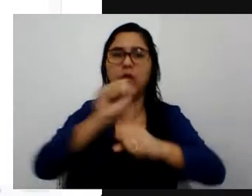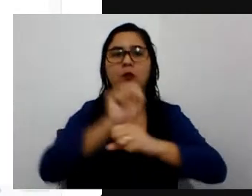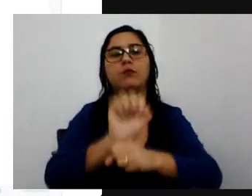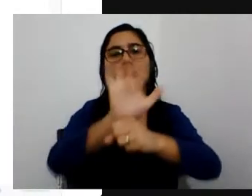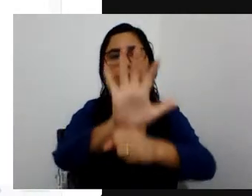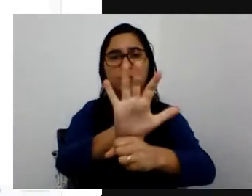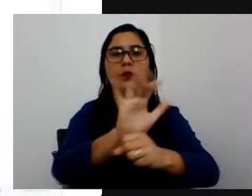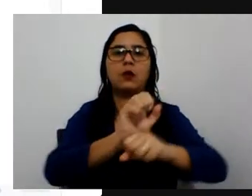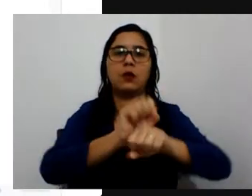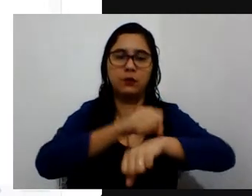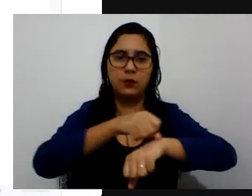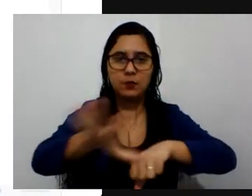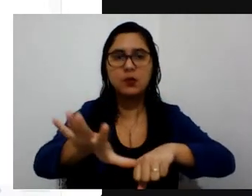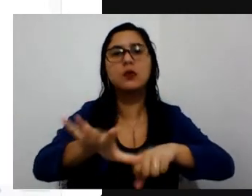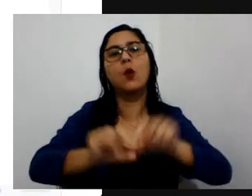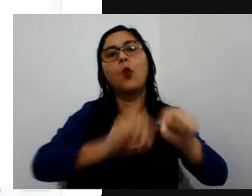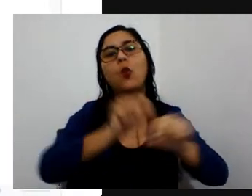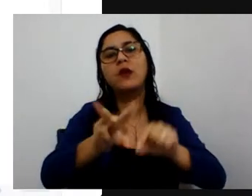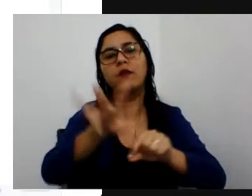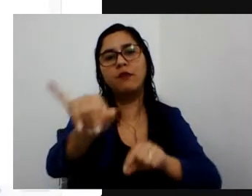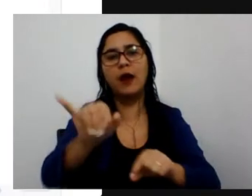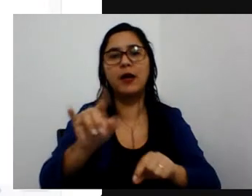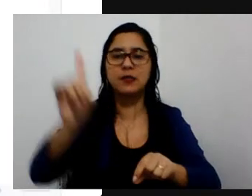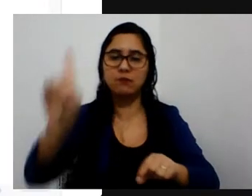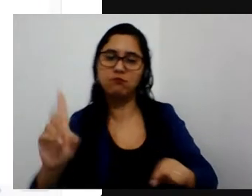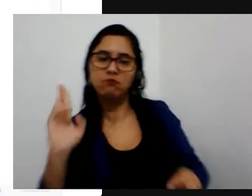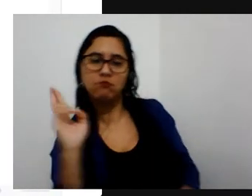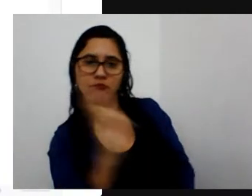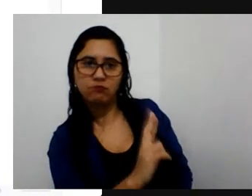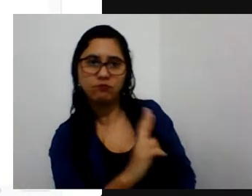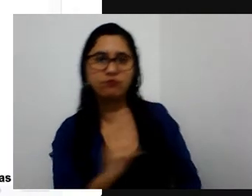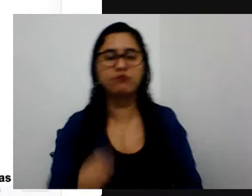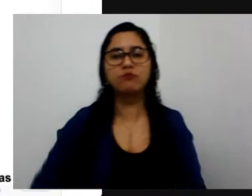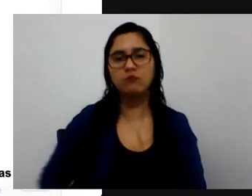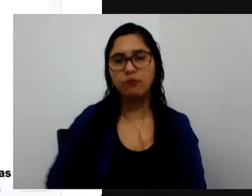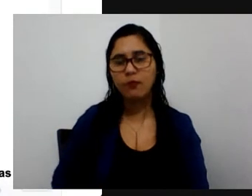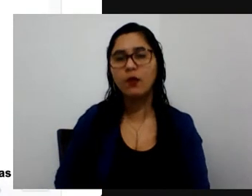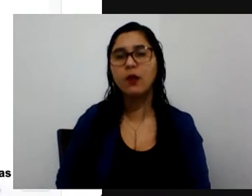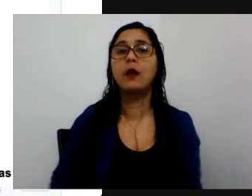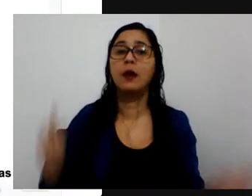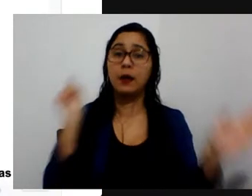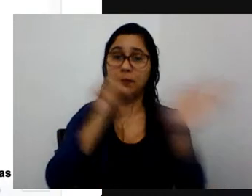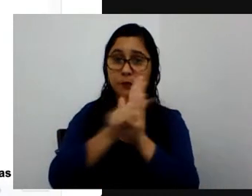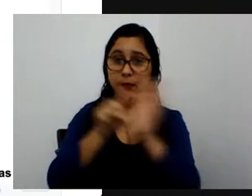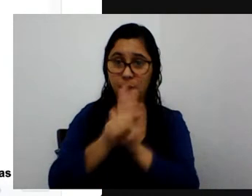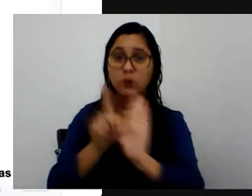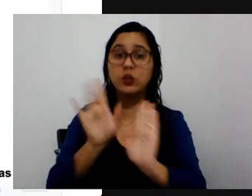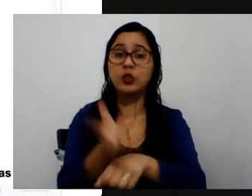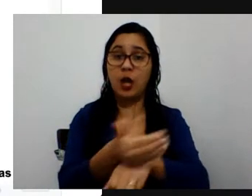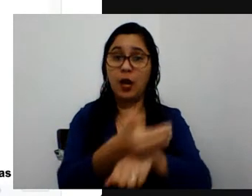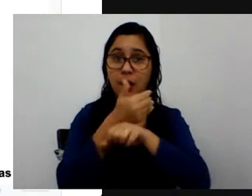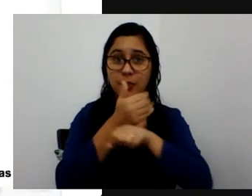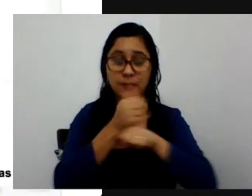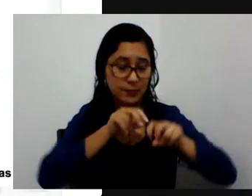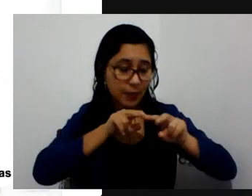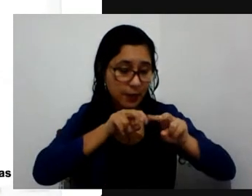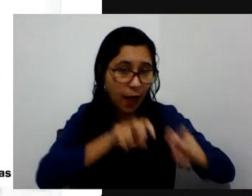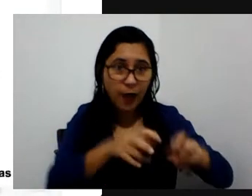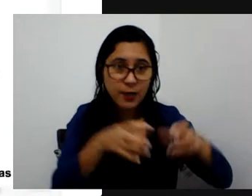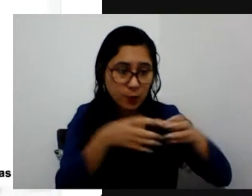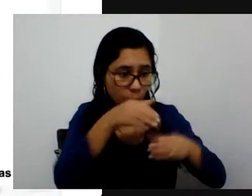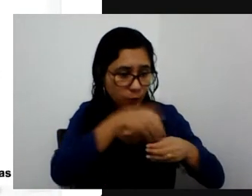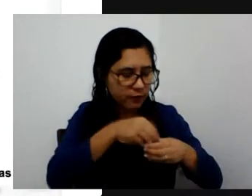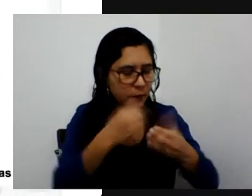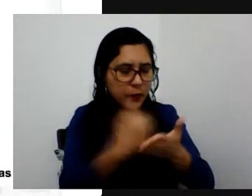e decidido acerca do direito de resposta. Considerando que as perguntas são previamente analisadas pela comissão